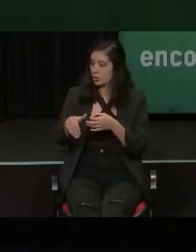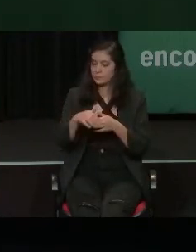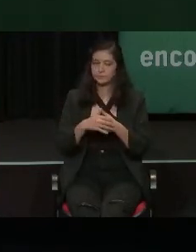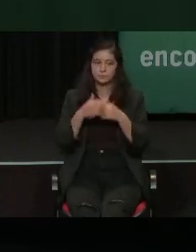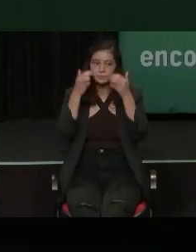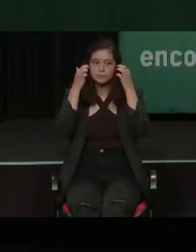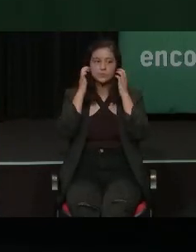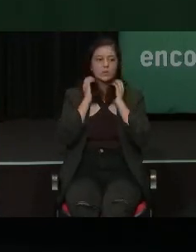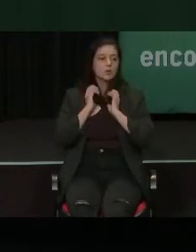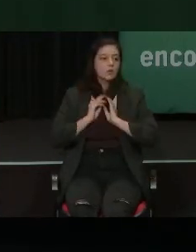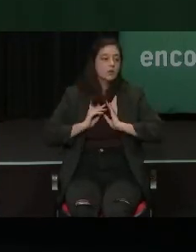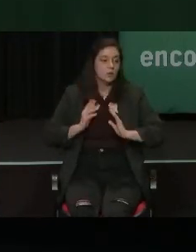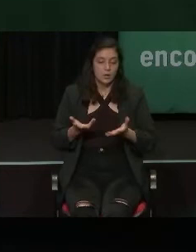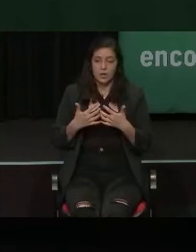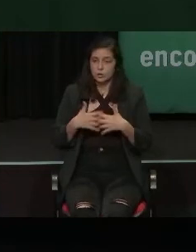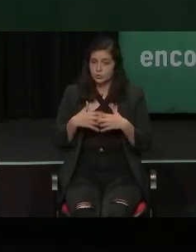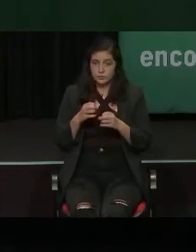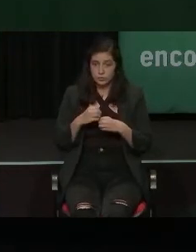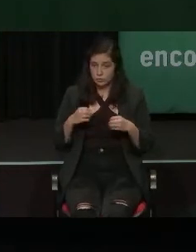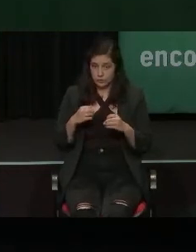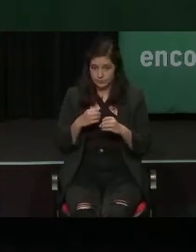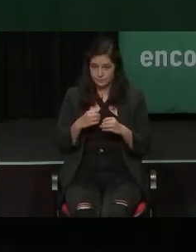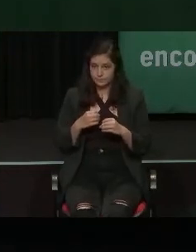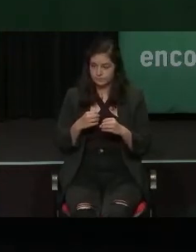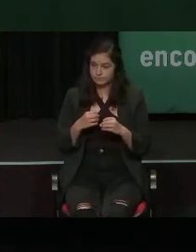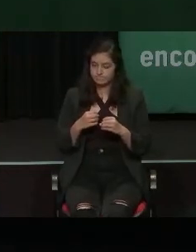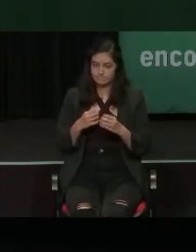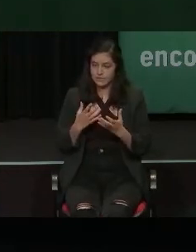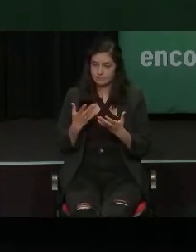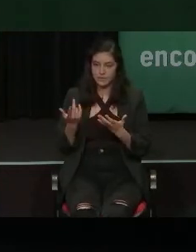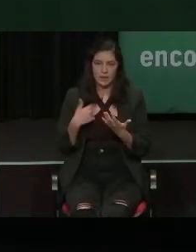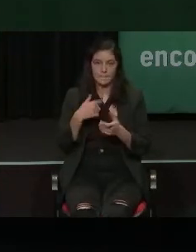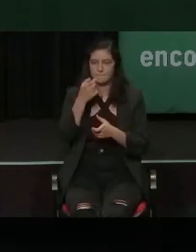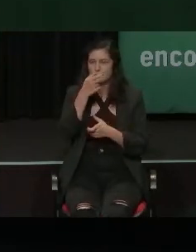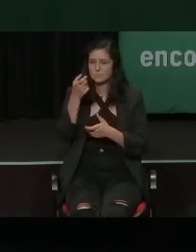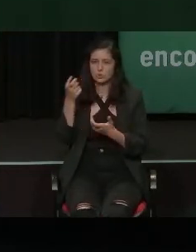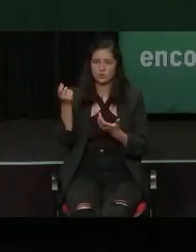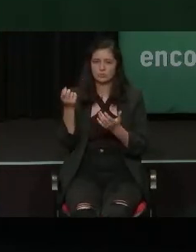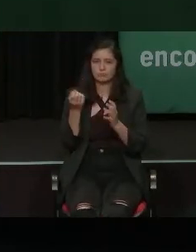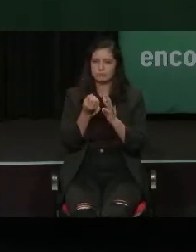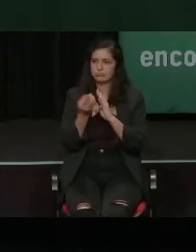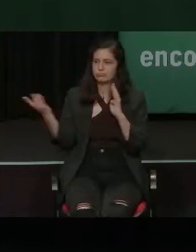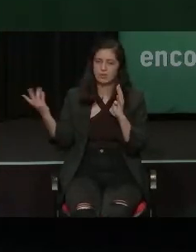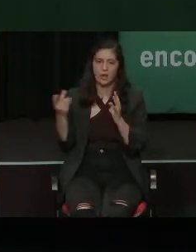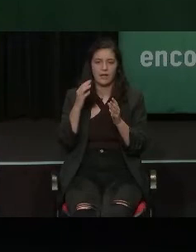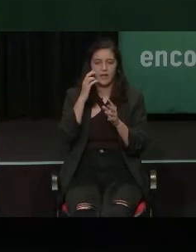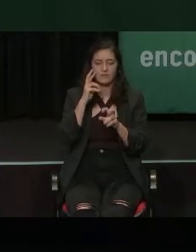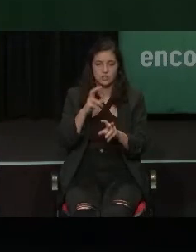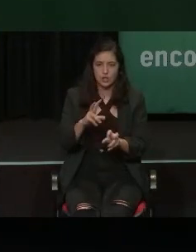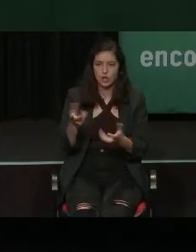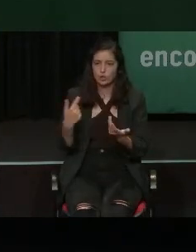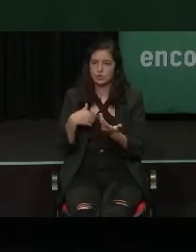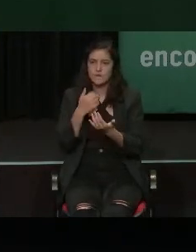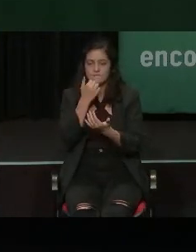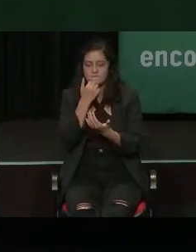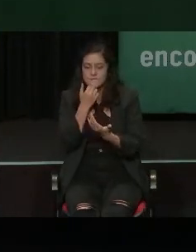anos. Foi sem dúvida um prazer ouvir e ver centenas de investigadores ao longo destes 3 dias em dezenas de sessões que